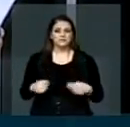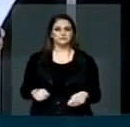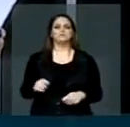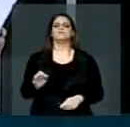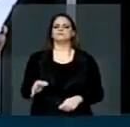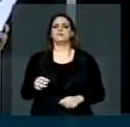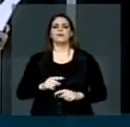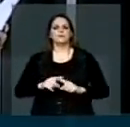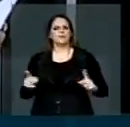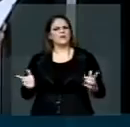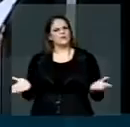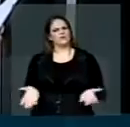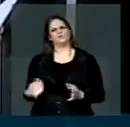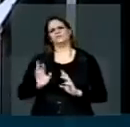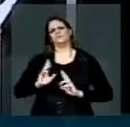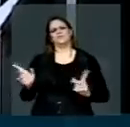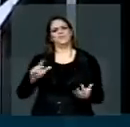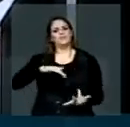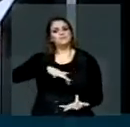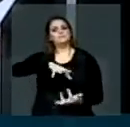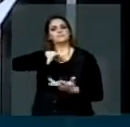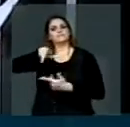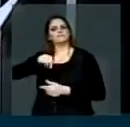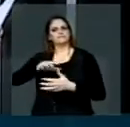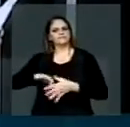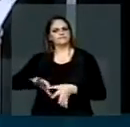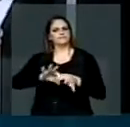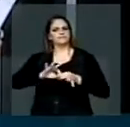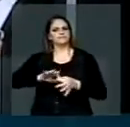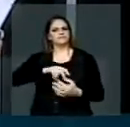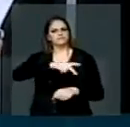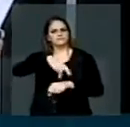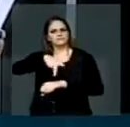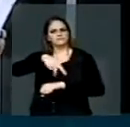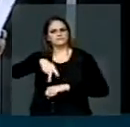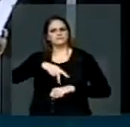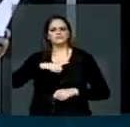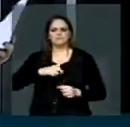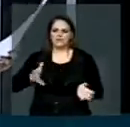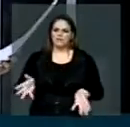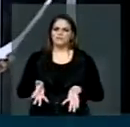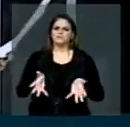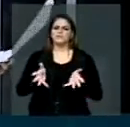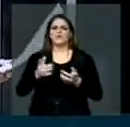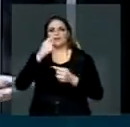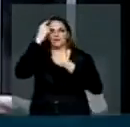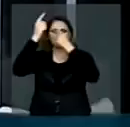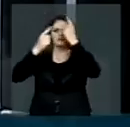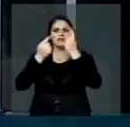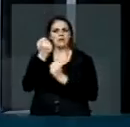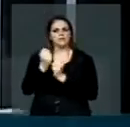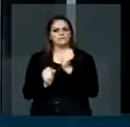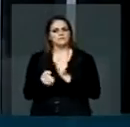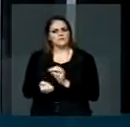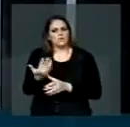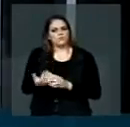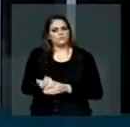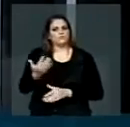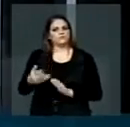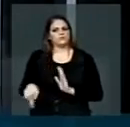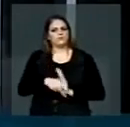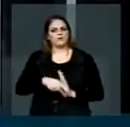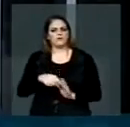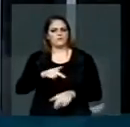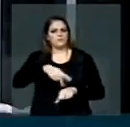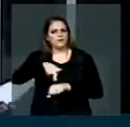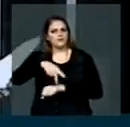dia a globalização e a concorrência internacional têm mostrado que é imprescindível estimular a criatividade e a produtividade das nossas